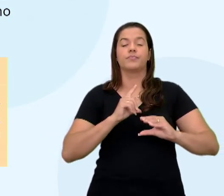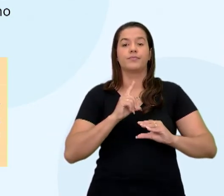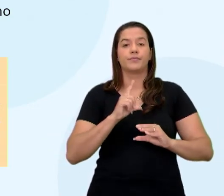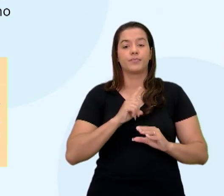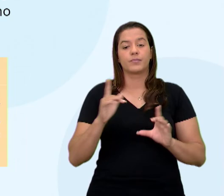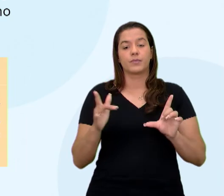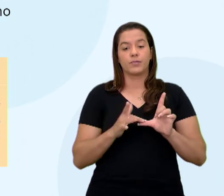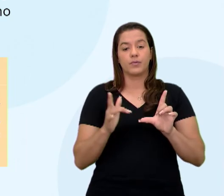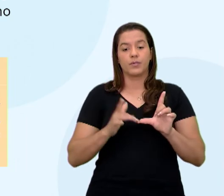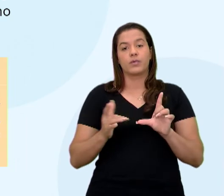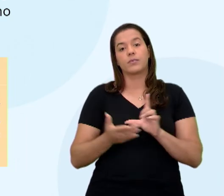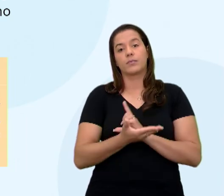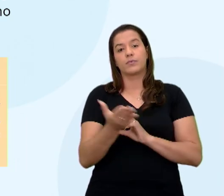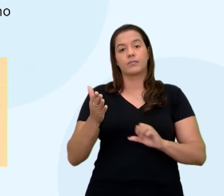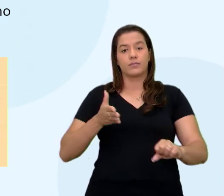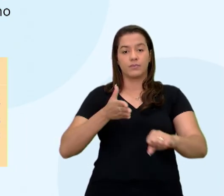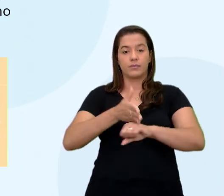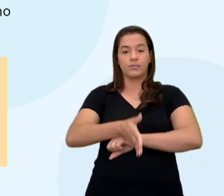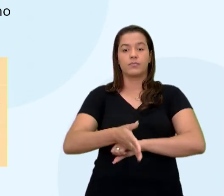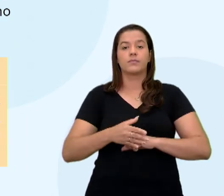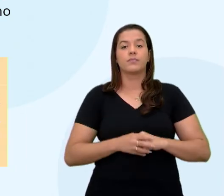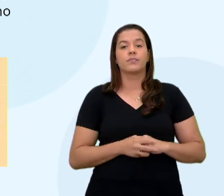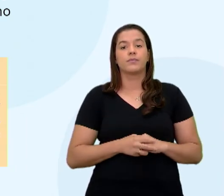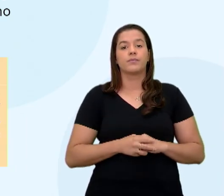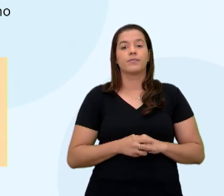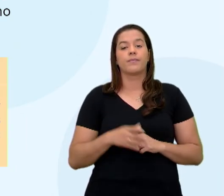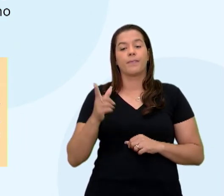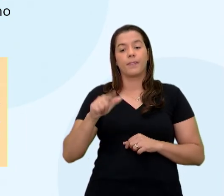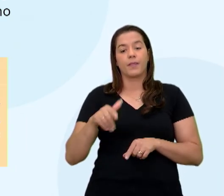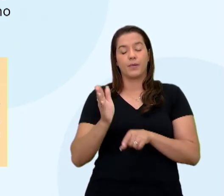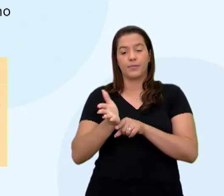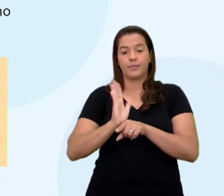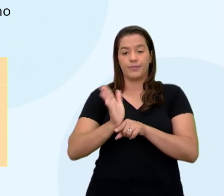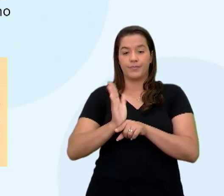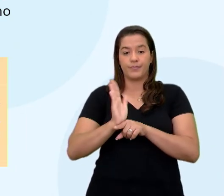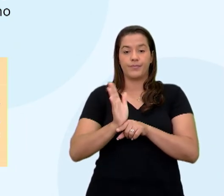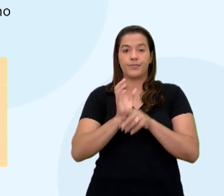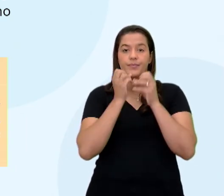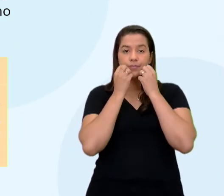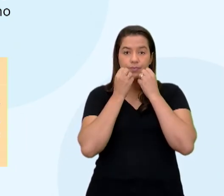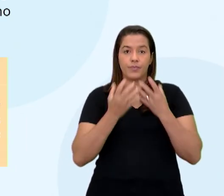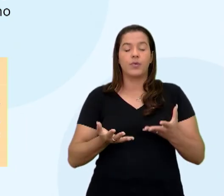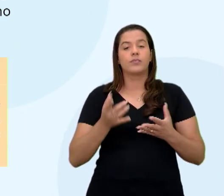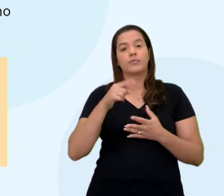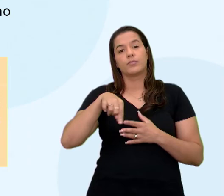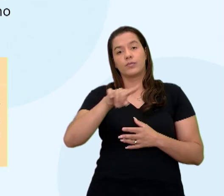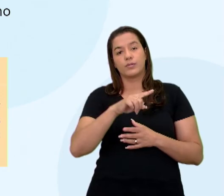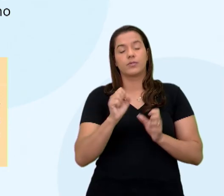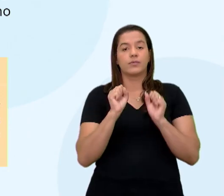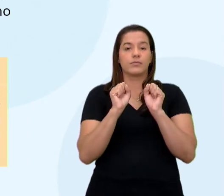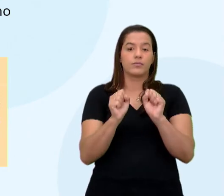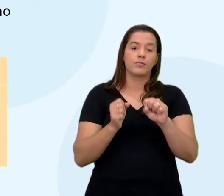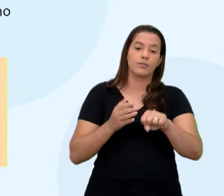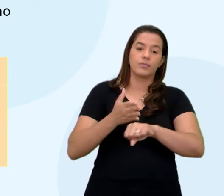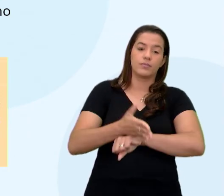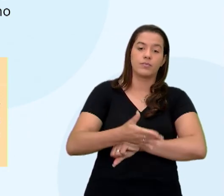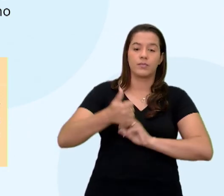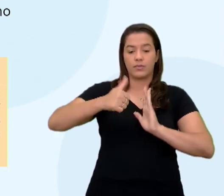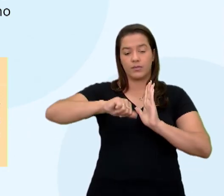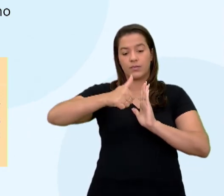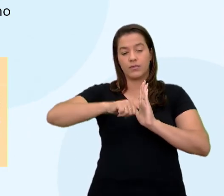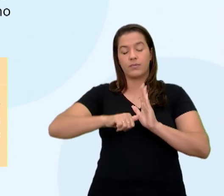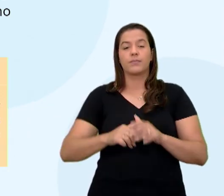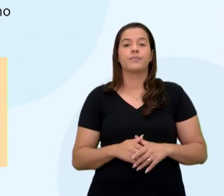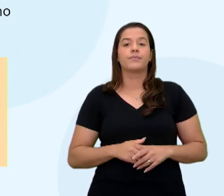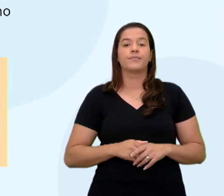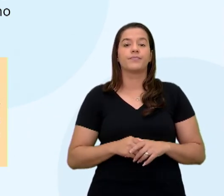o link para vocês acessarem, tá? É um vídeo muito interessante, que aí vocês podem estar analisando. Tem